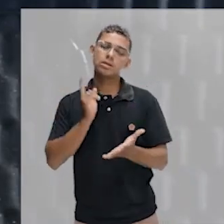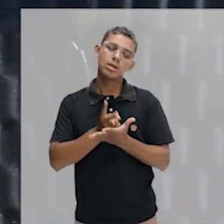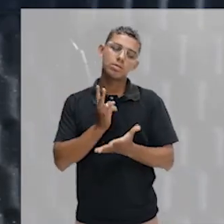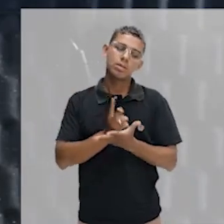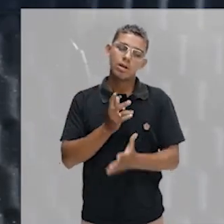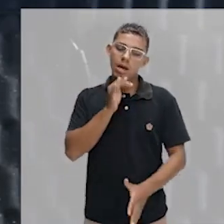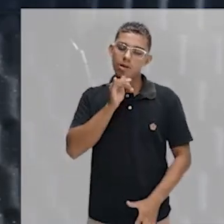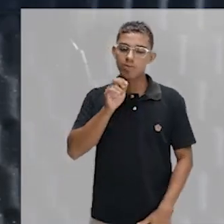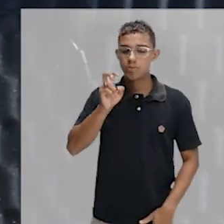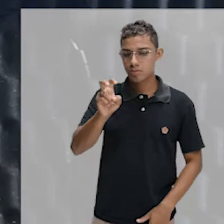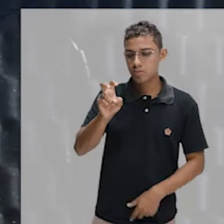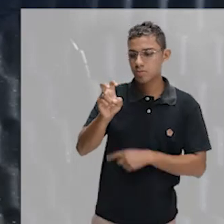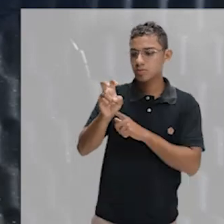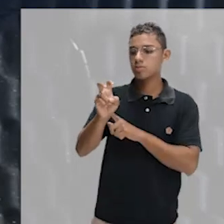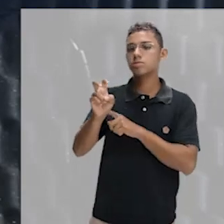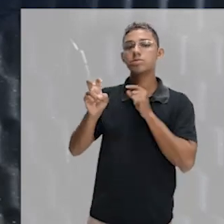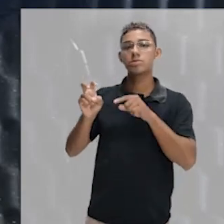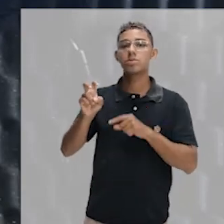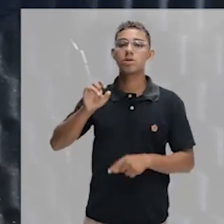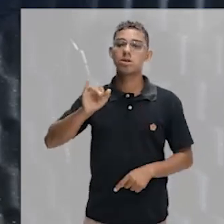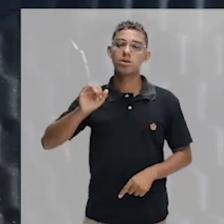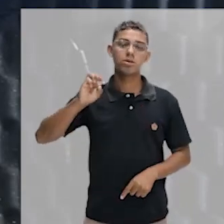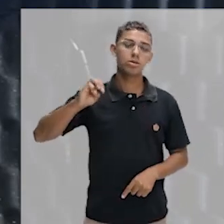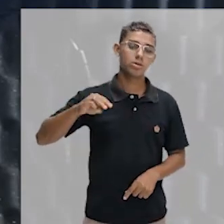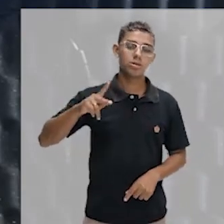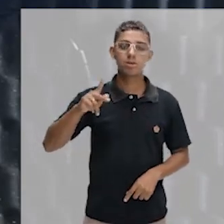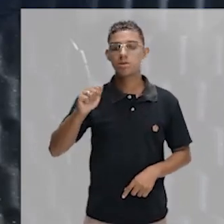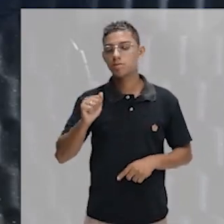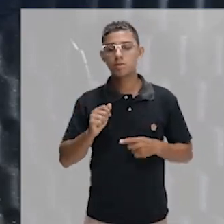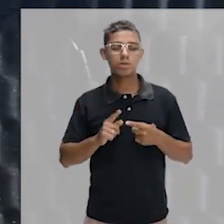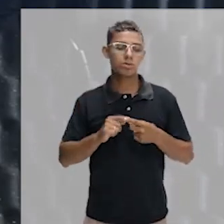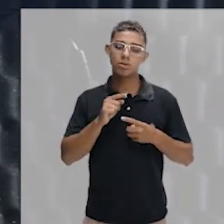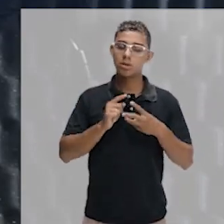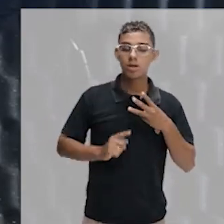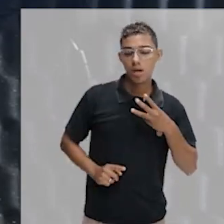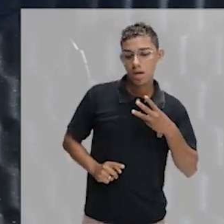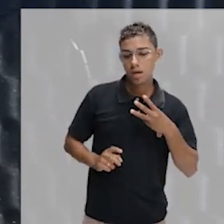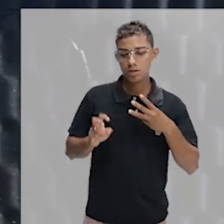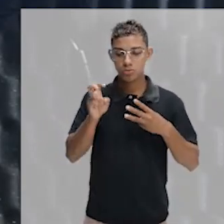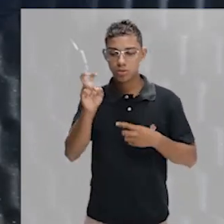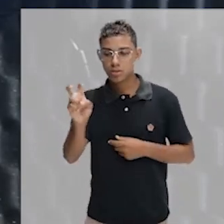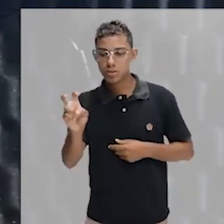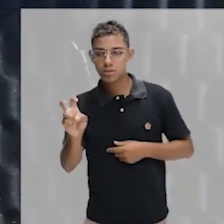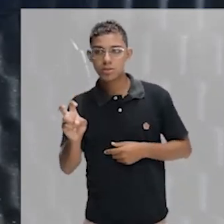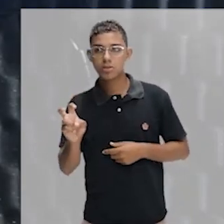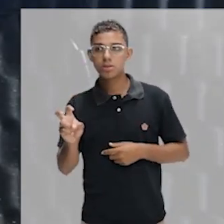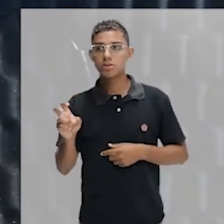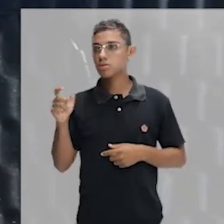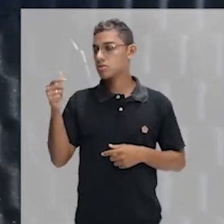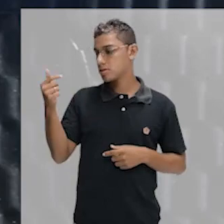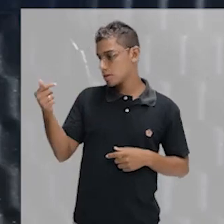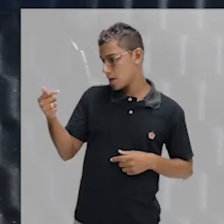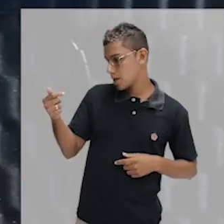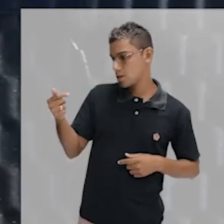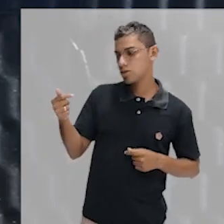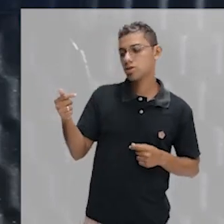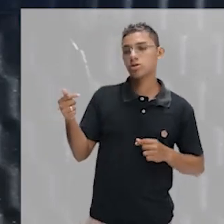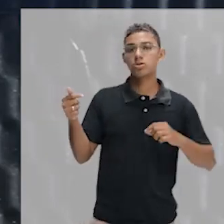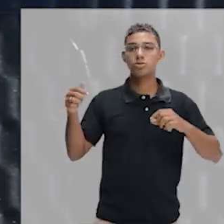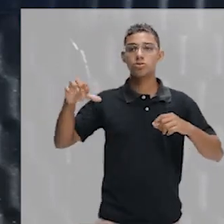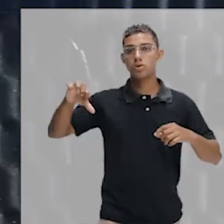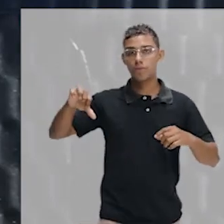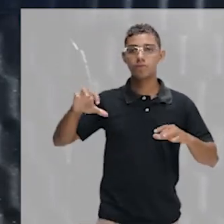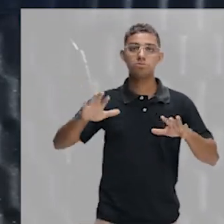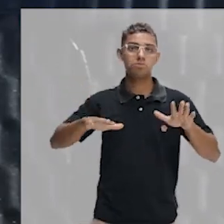tá E é legal você trabalhar com três valores com cinco valores com sete valores com